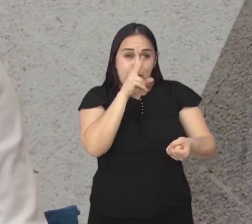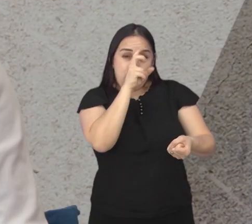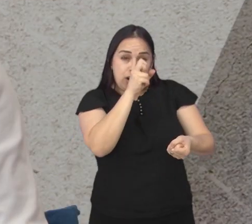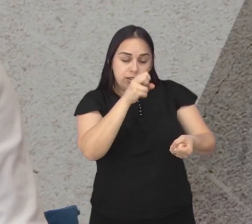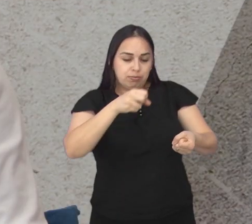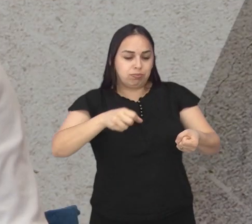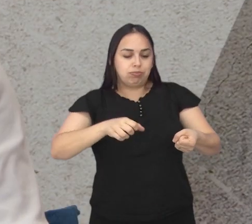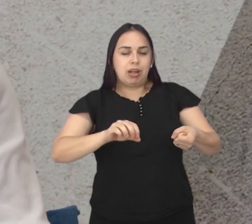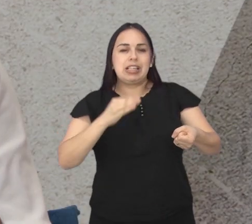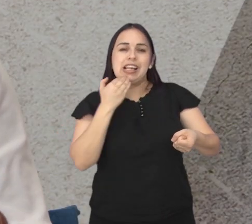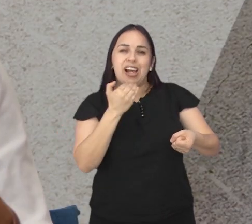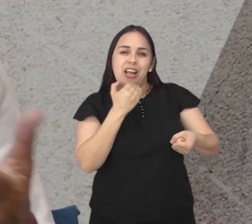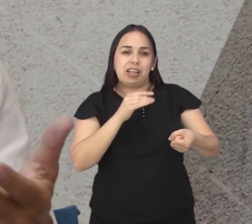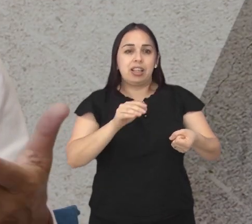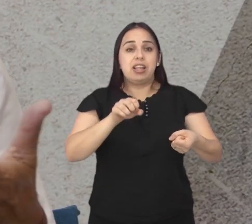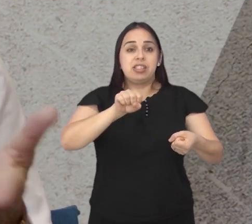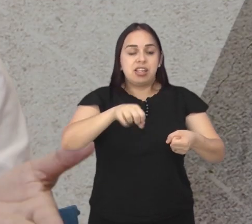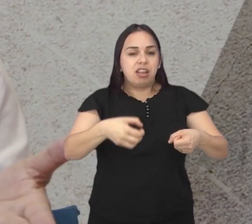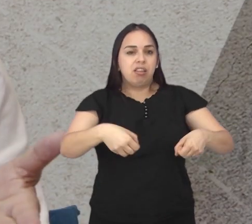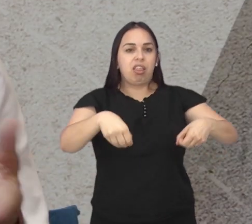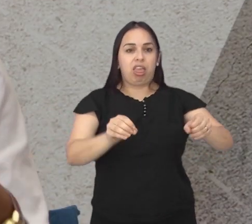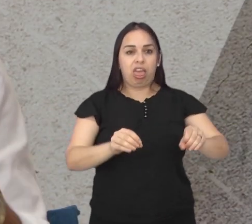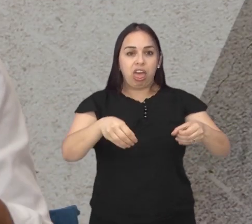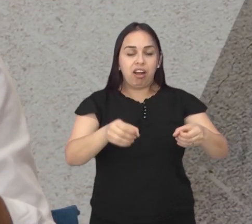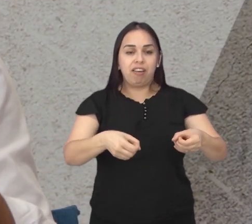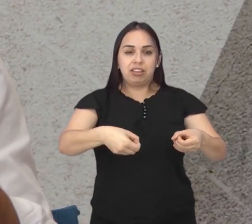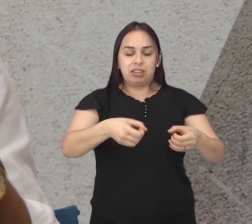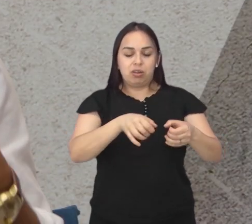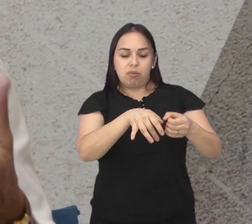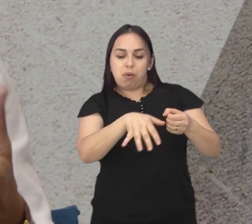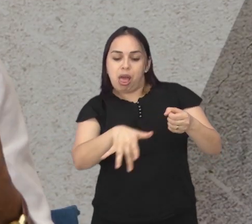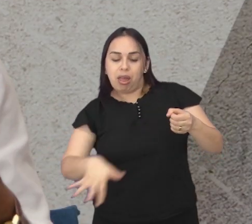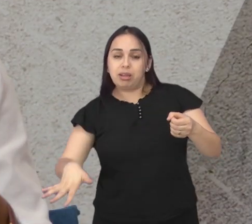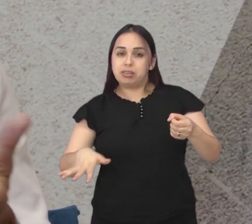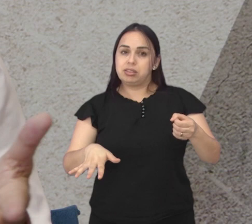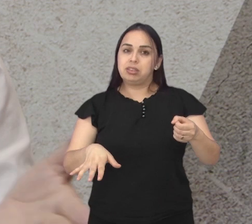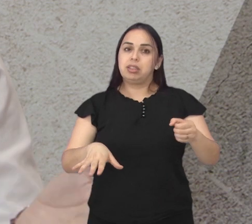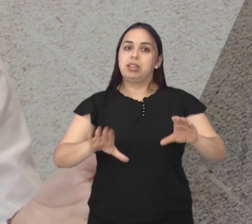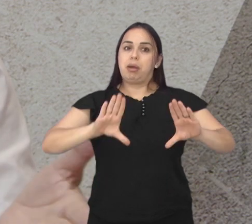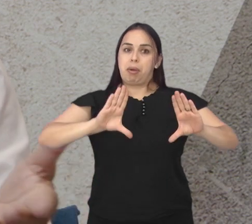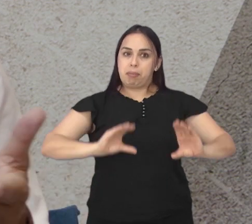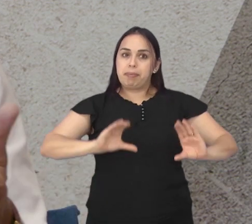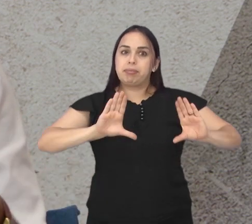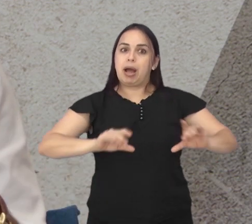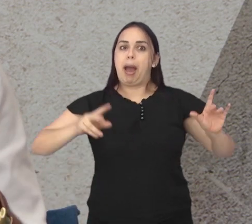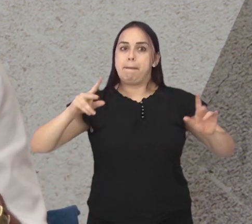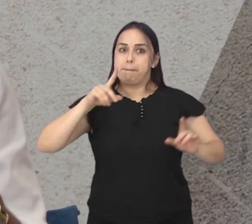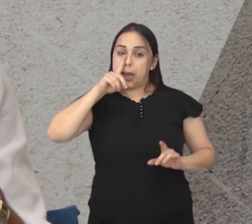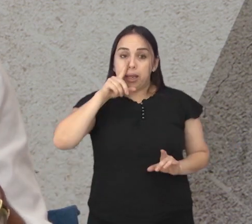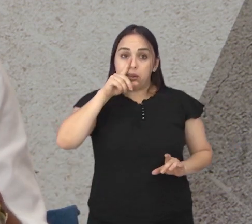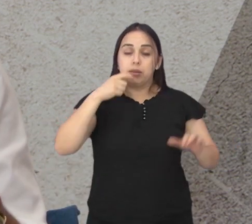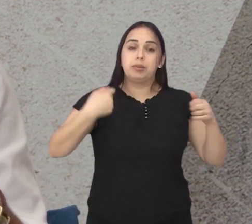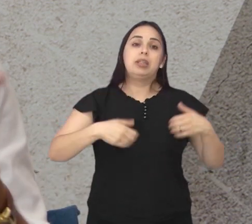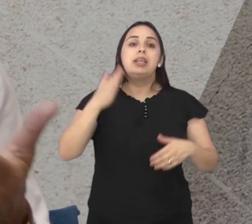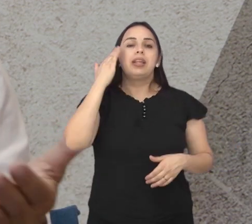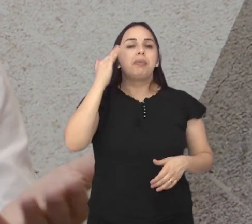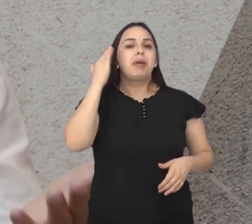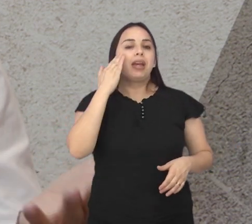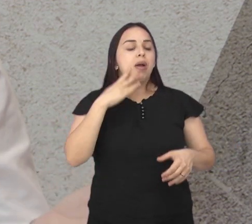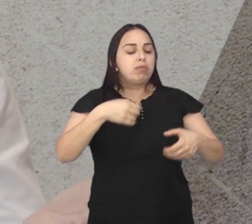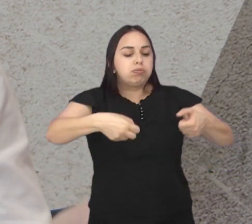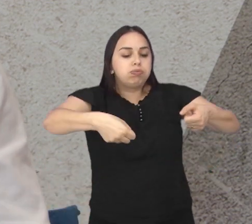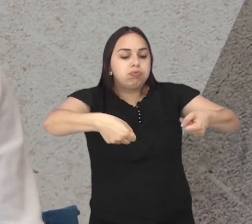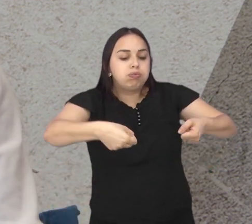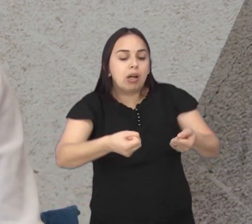pode estragar uma junta, se apertar pouco, fica solto, vaza óleo. Então, dependendo, suspensão é perigosíssimo isso. Então, você tem que